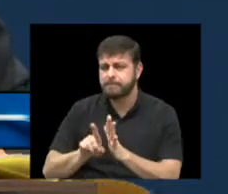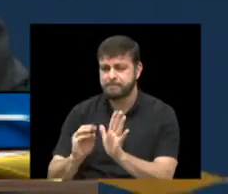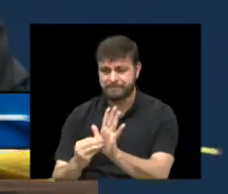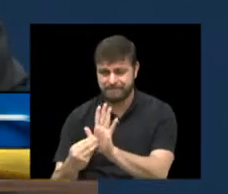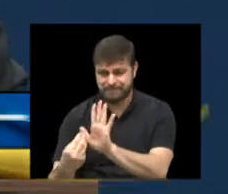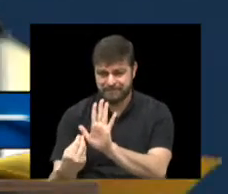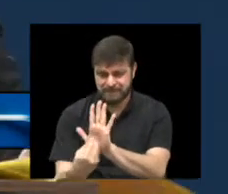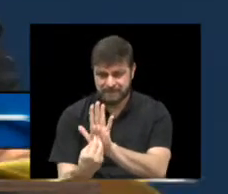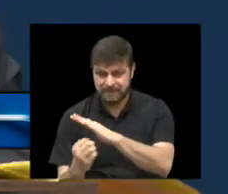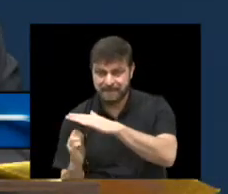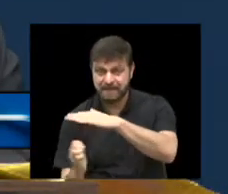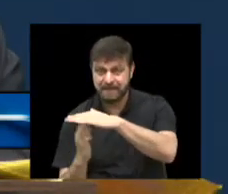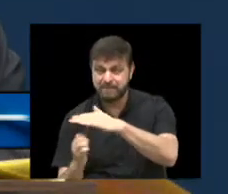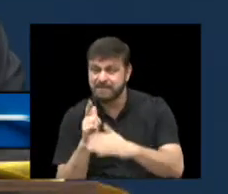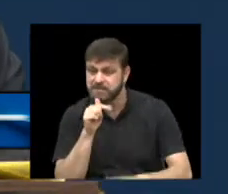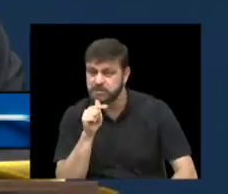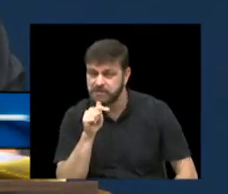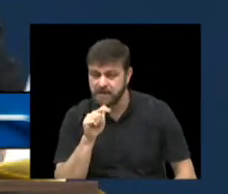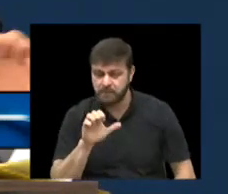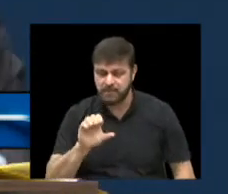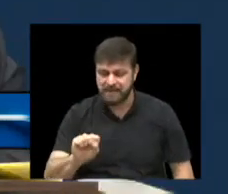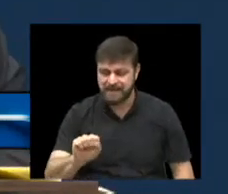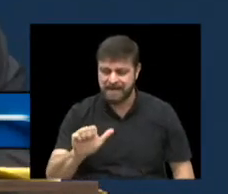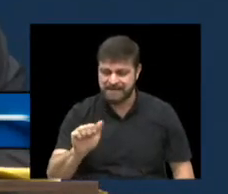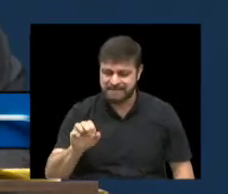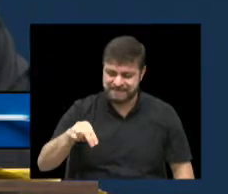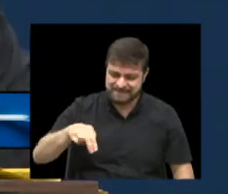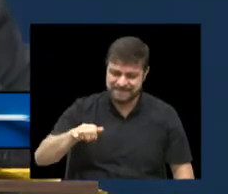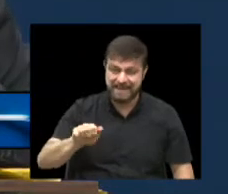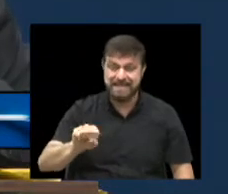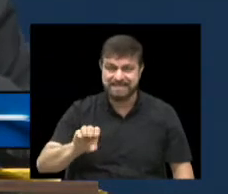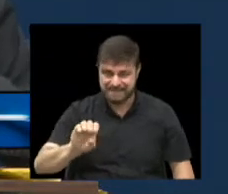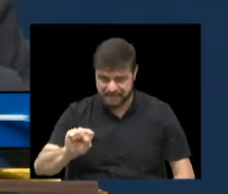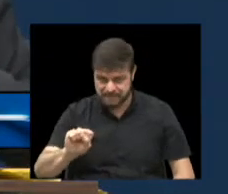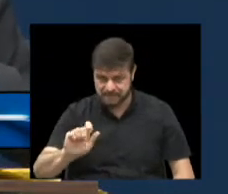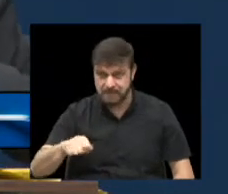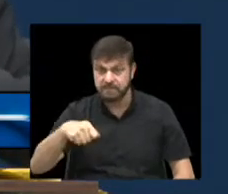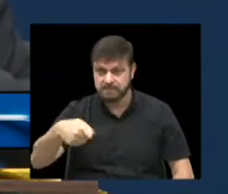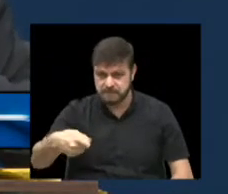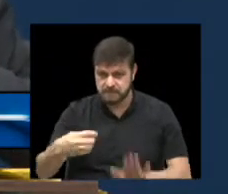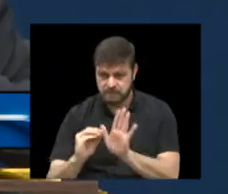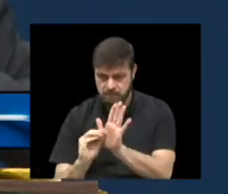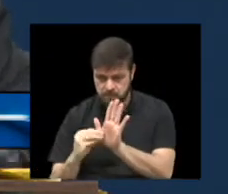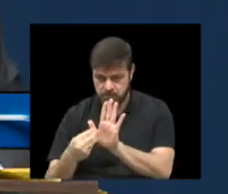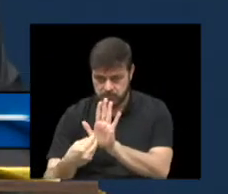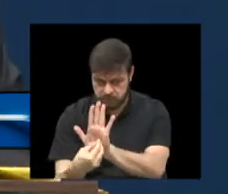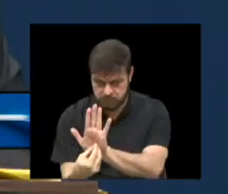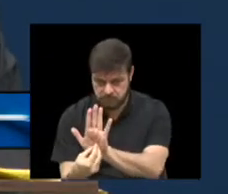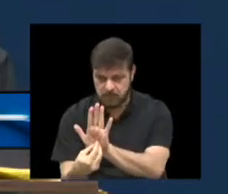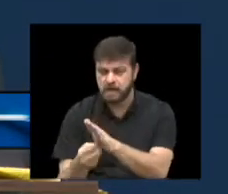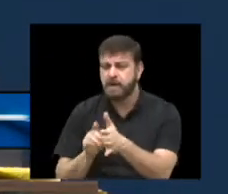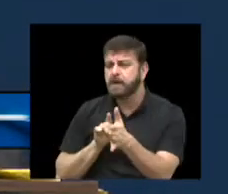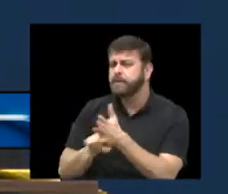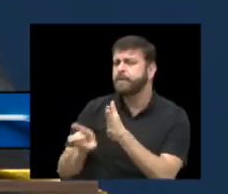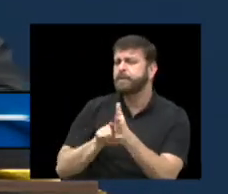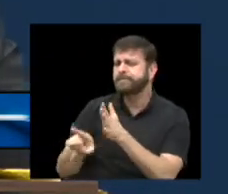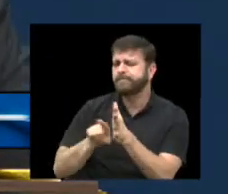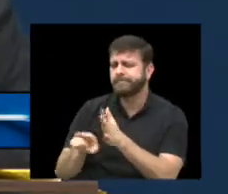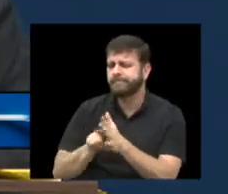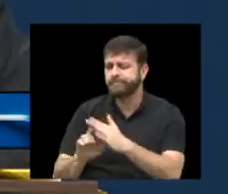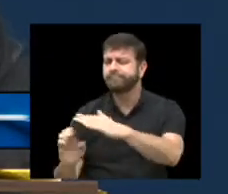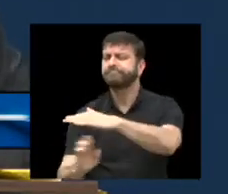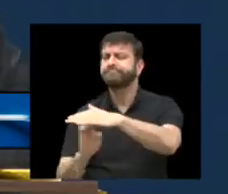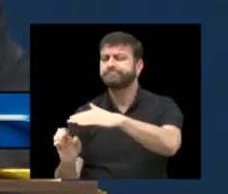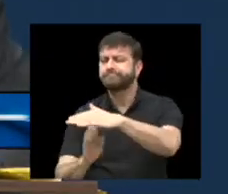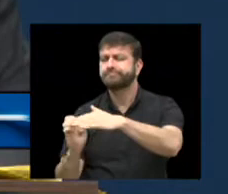né, a nossa empresa aí de águas, né, da nossa cidade, a Sociedade de Abastecimento de Água e Saneamento S.A., da cidade